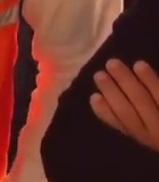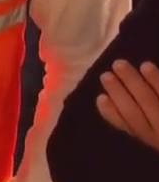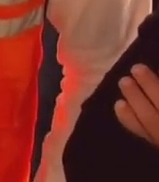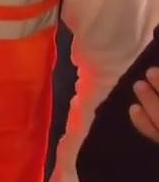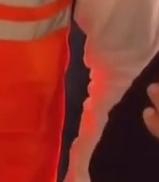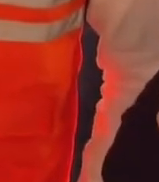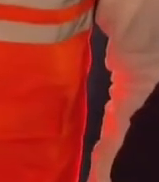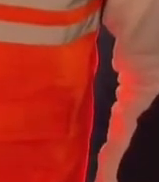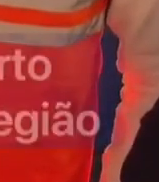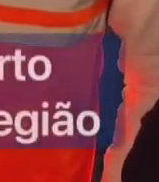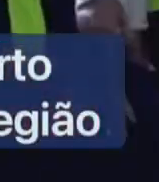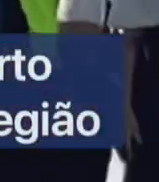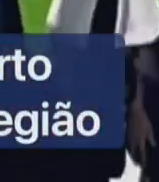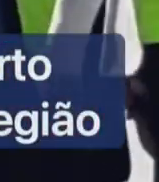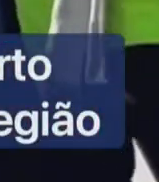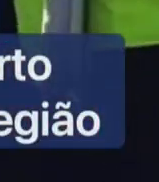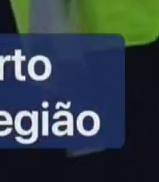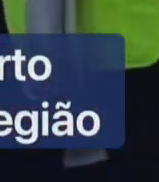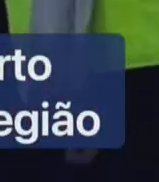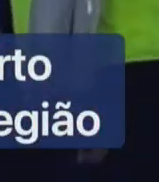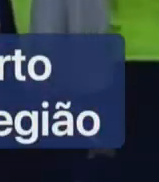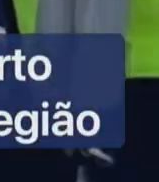secretários do governo.